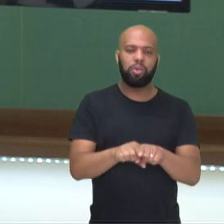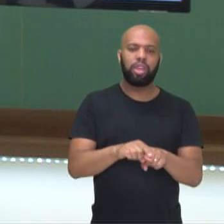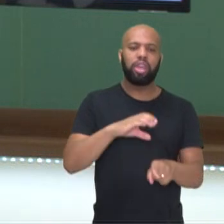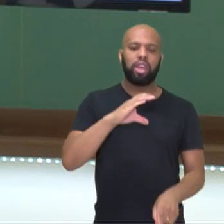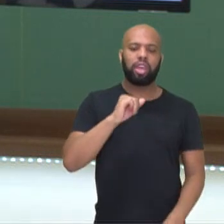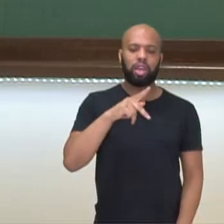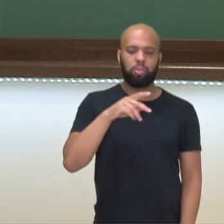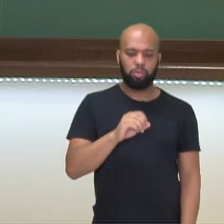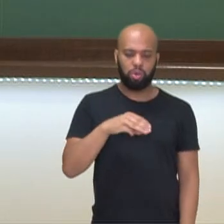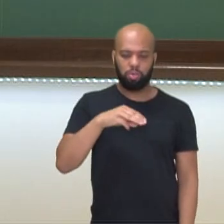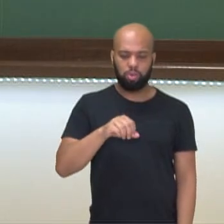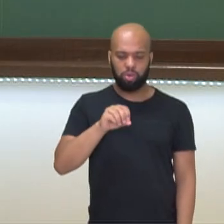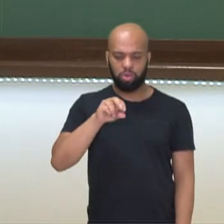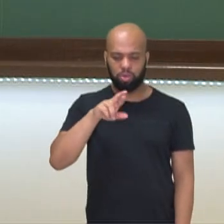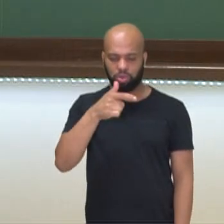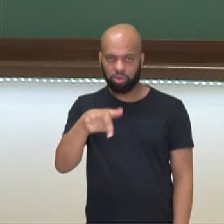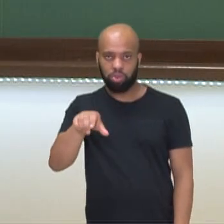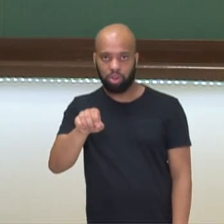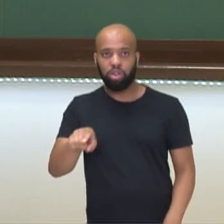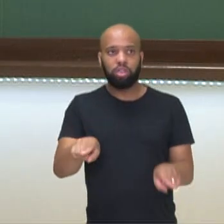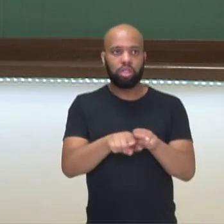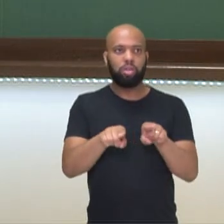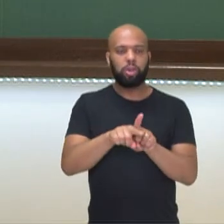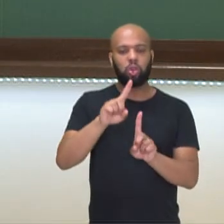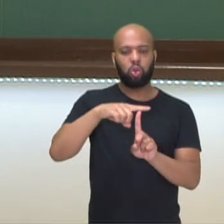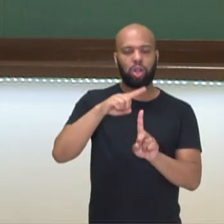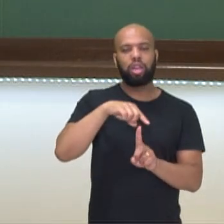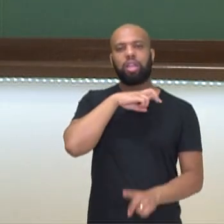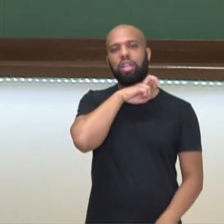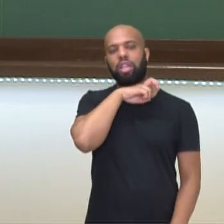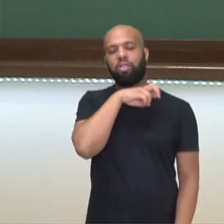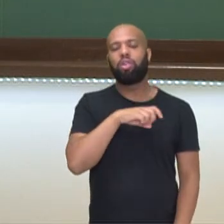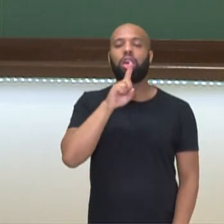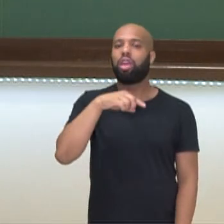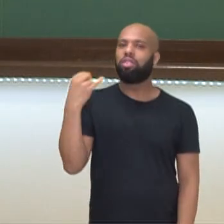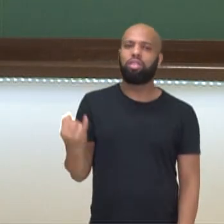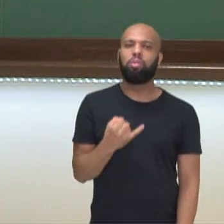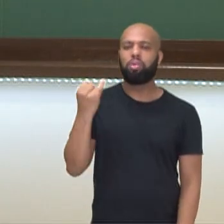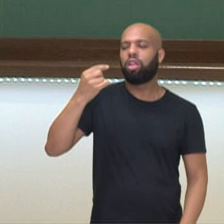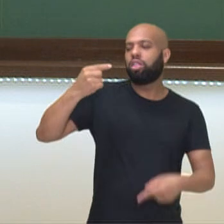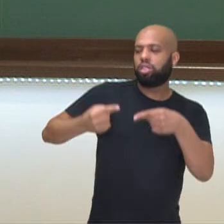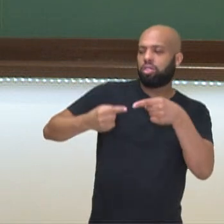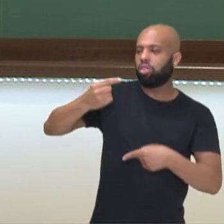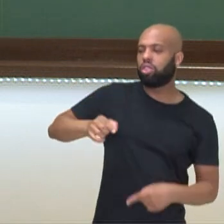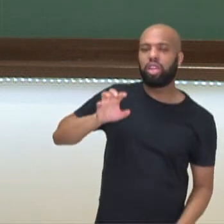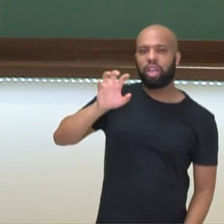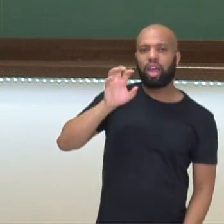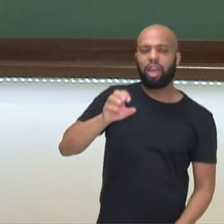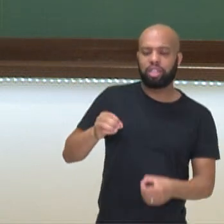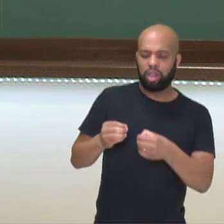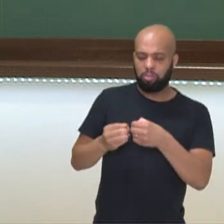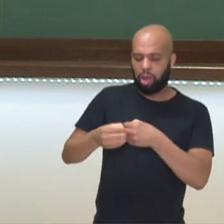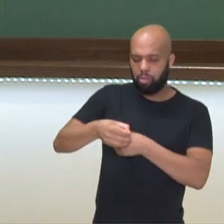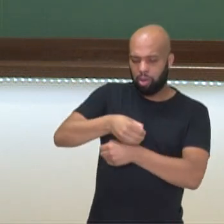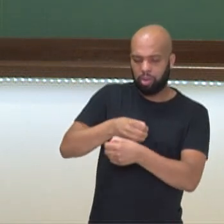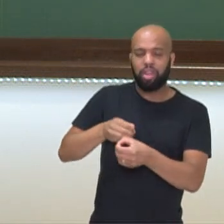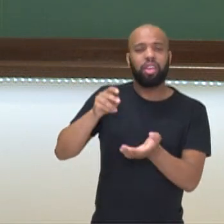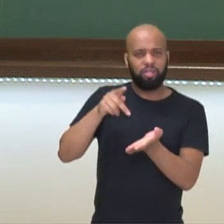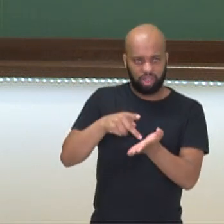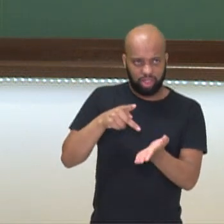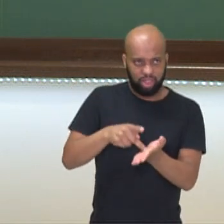Cascavel. É muito importante pensar e discutir se realmente essas regiões metropolitanas ela